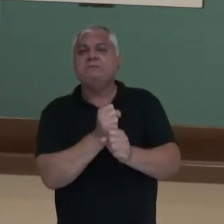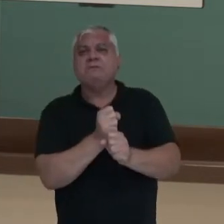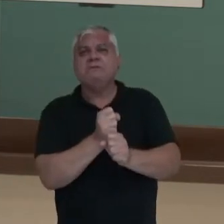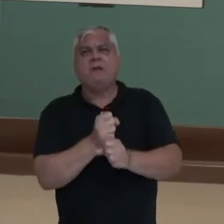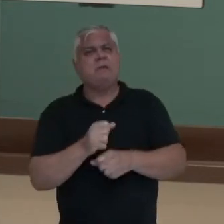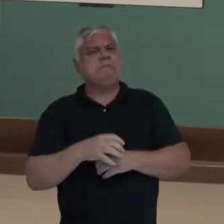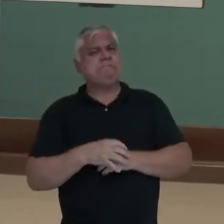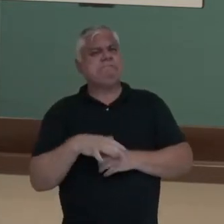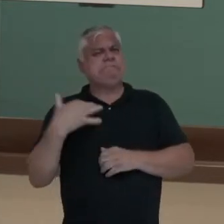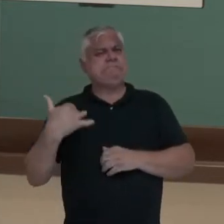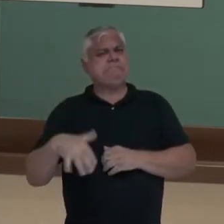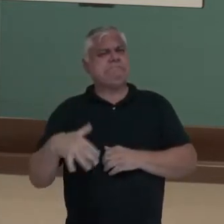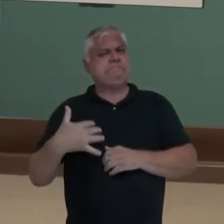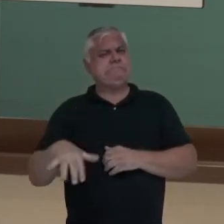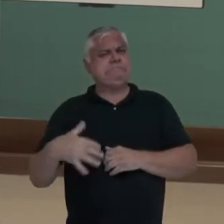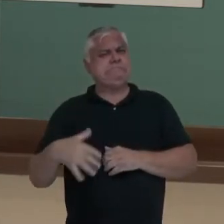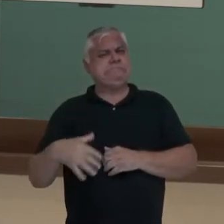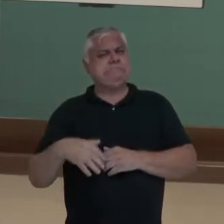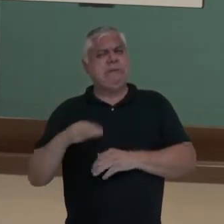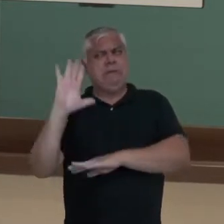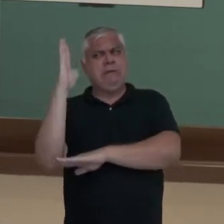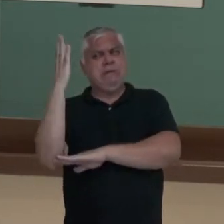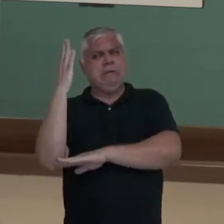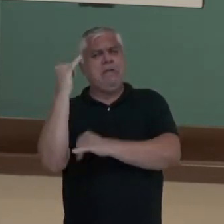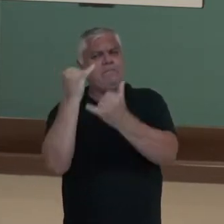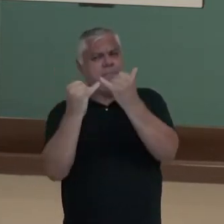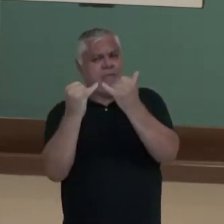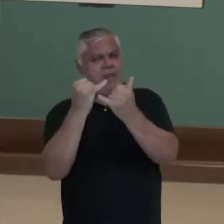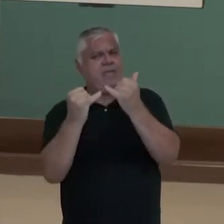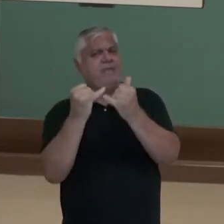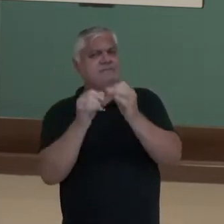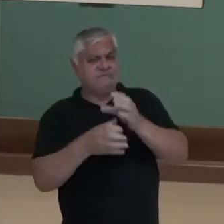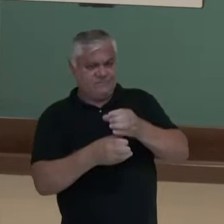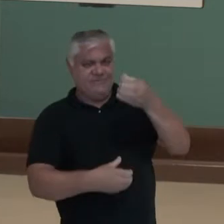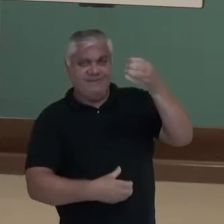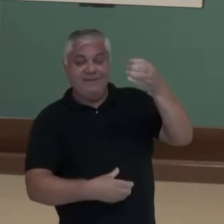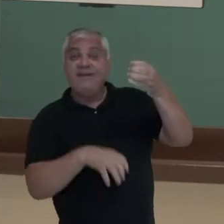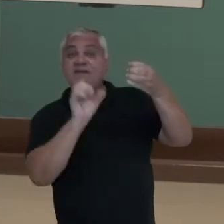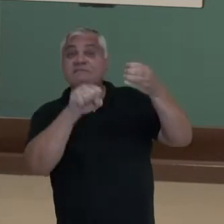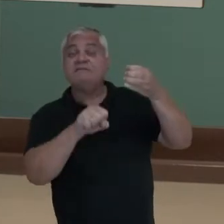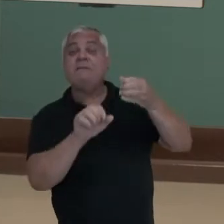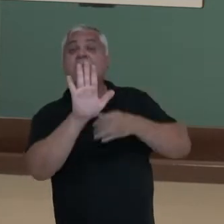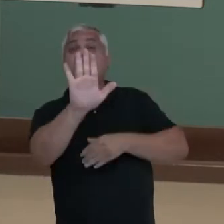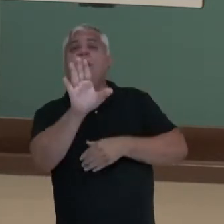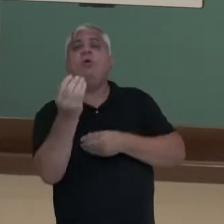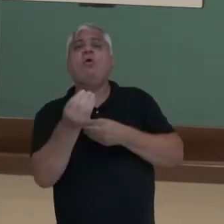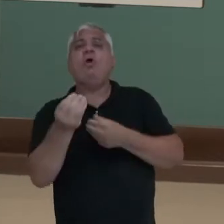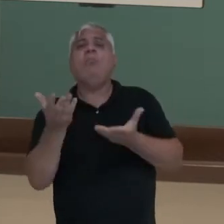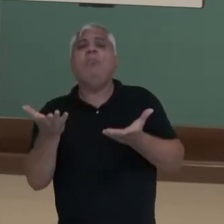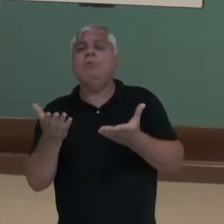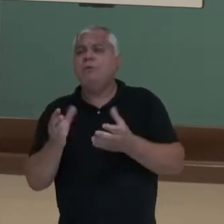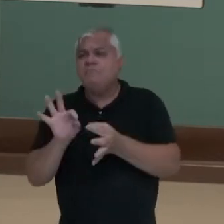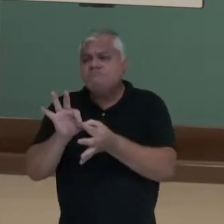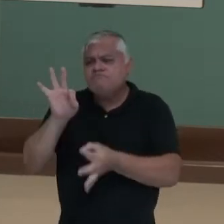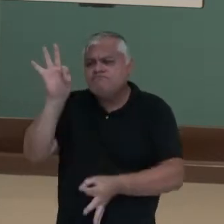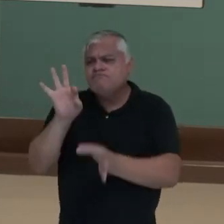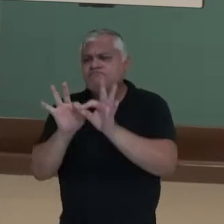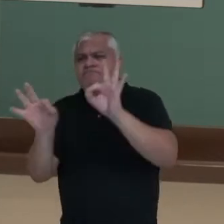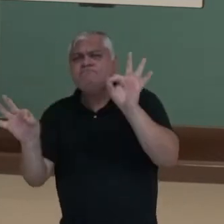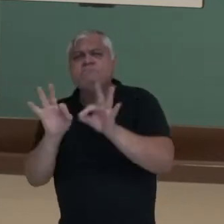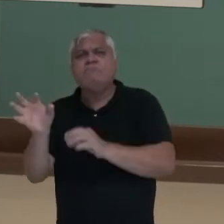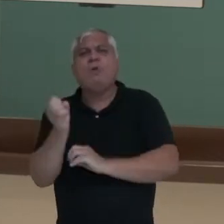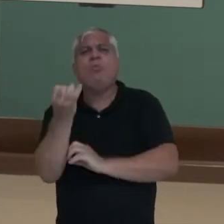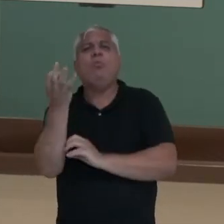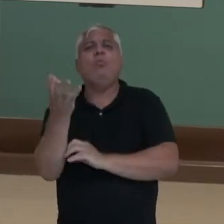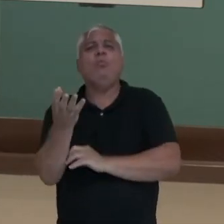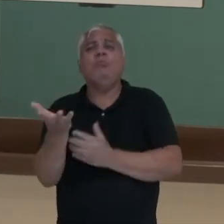tora de madeira parece um cilindro, não parece um cilindro? Sim, mas como é que eles fazem para estimar essa tora de madeira, já